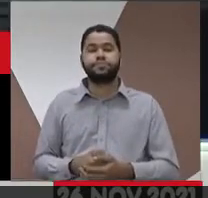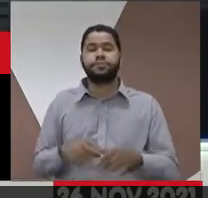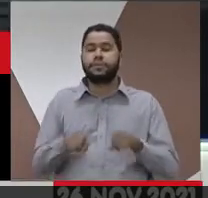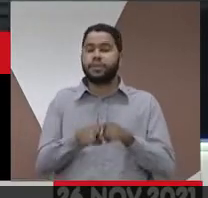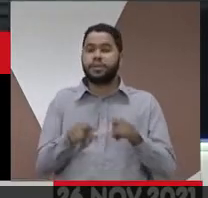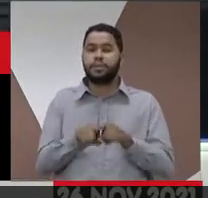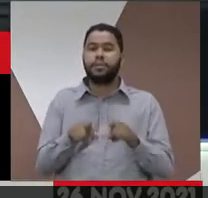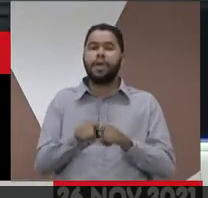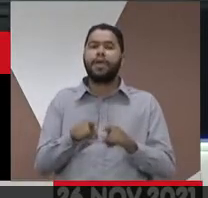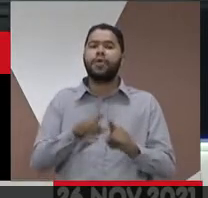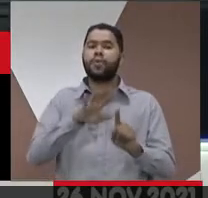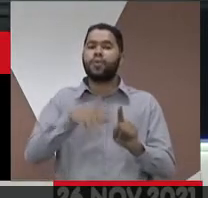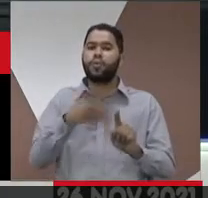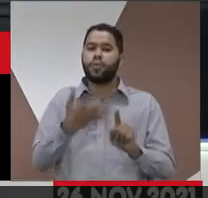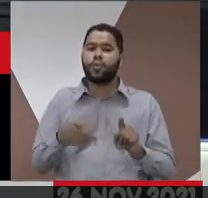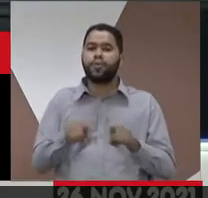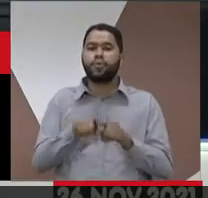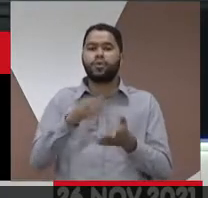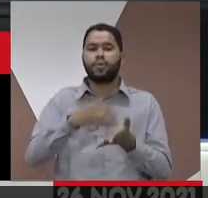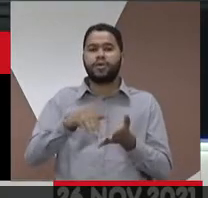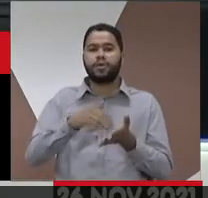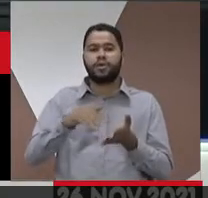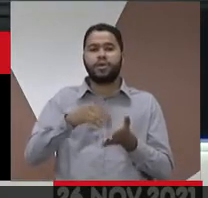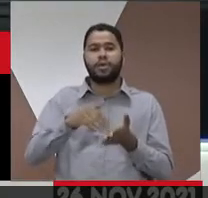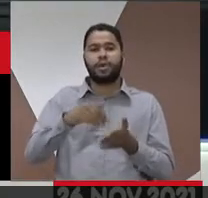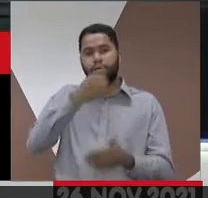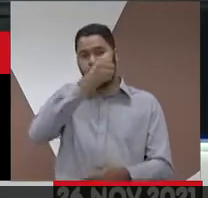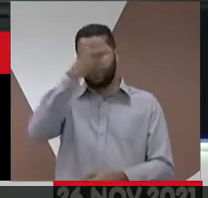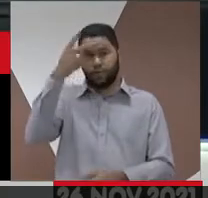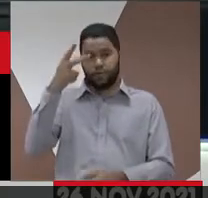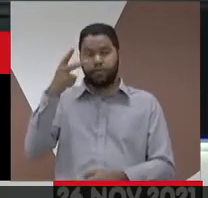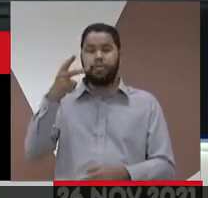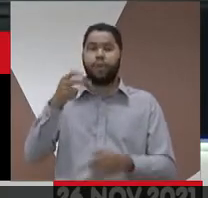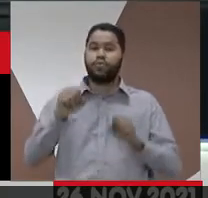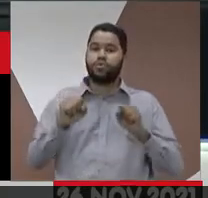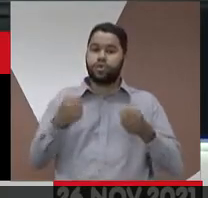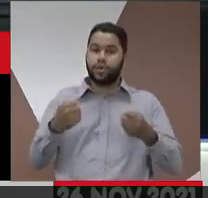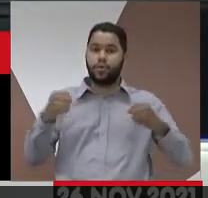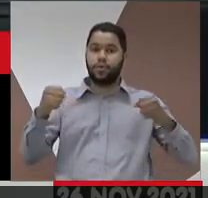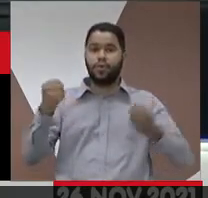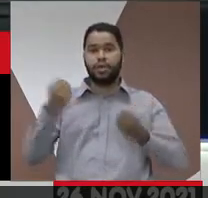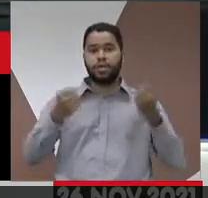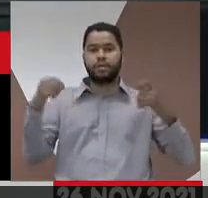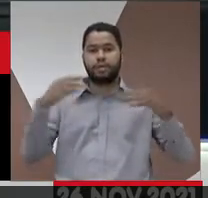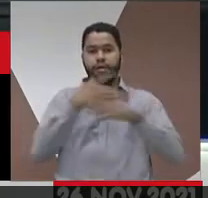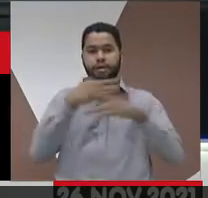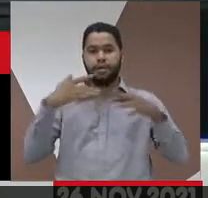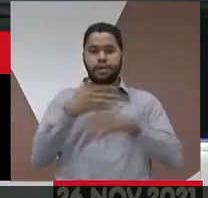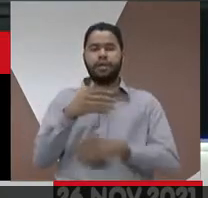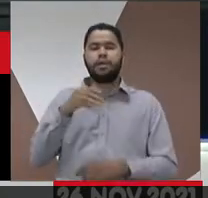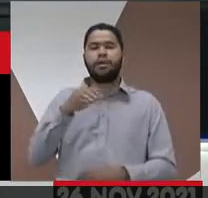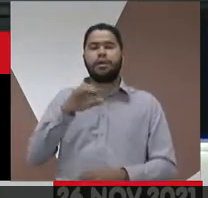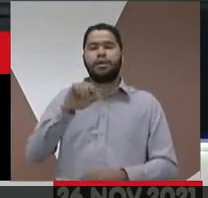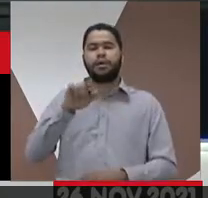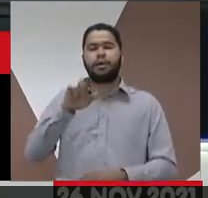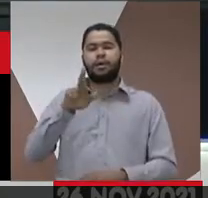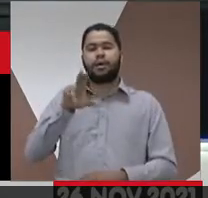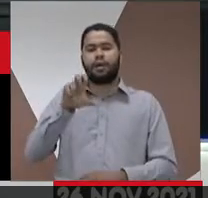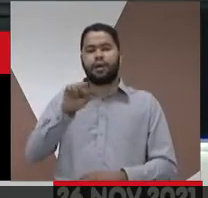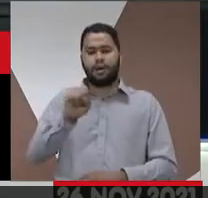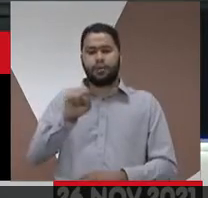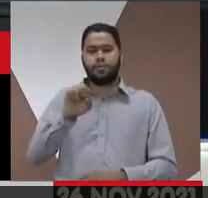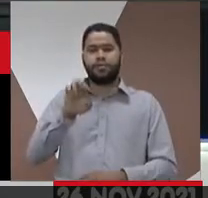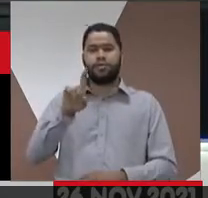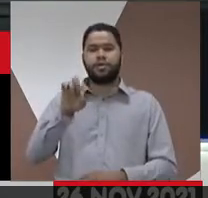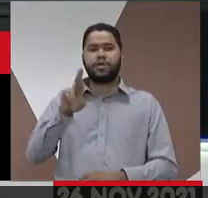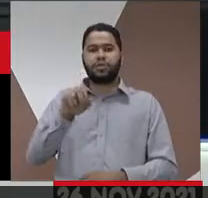saudar também o secretário municipal de Segurança e Trânsito, Carlos Eduardo Leite, representando o prefeito